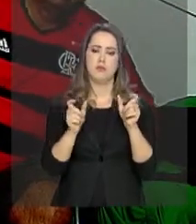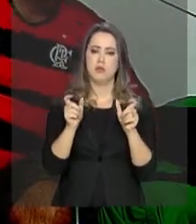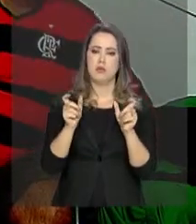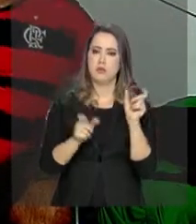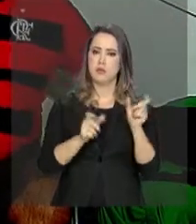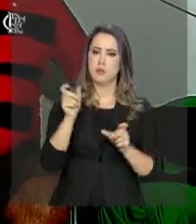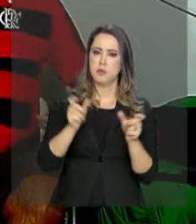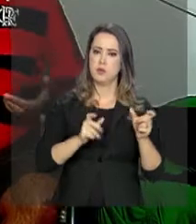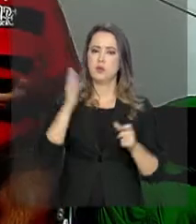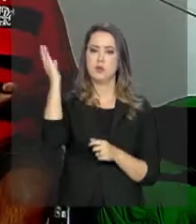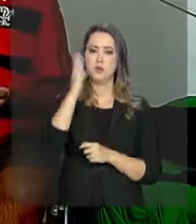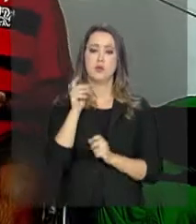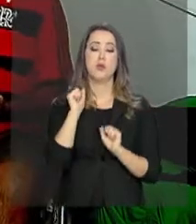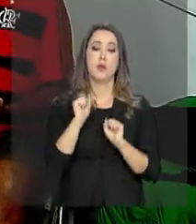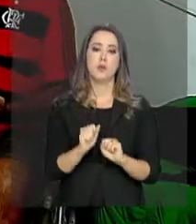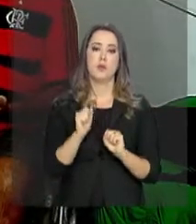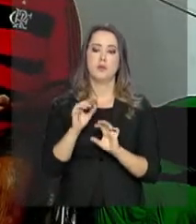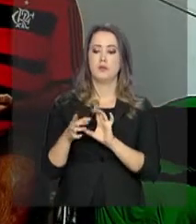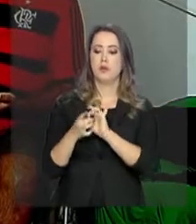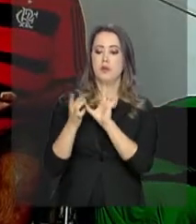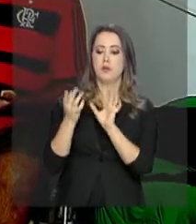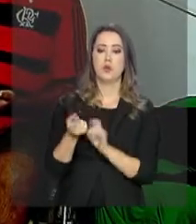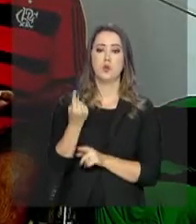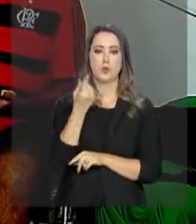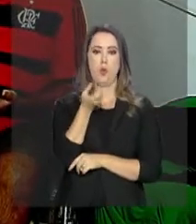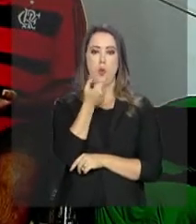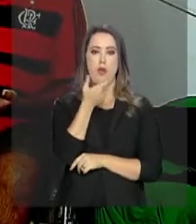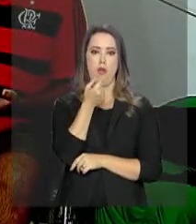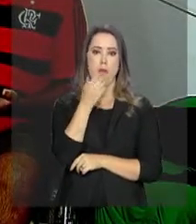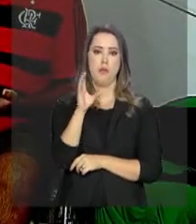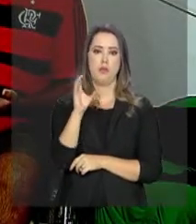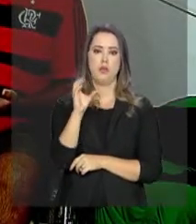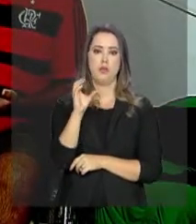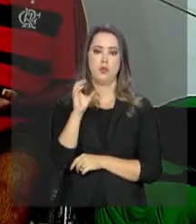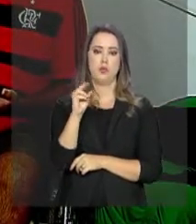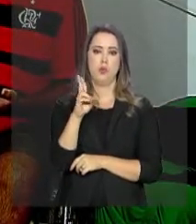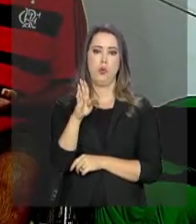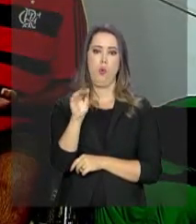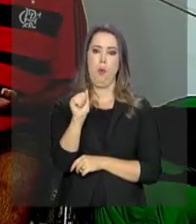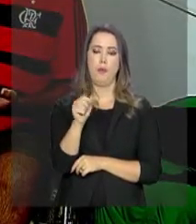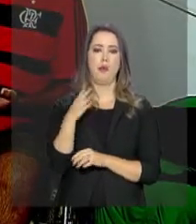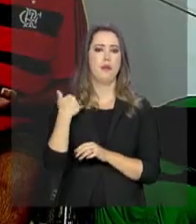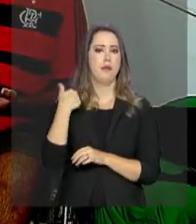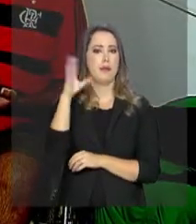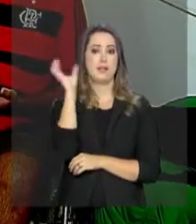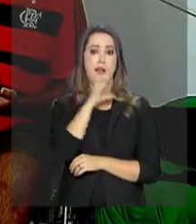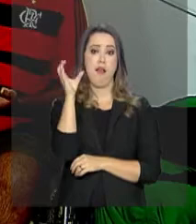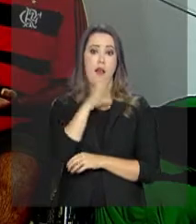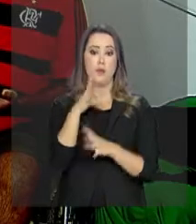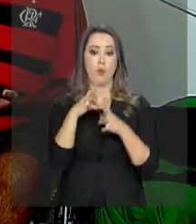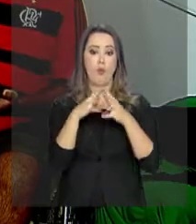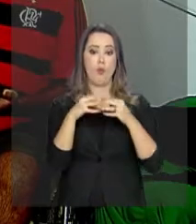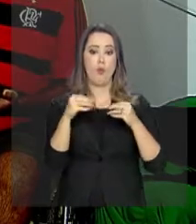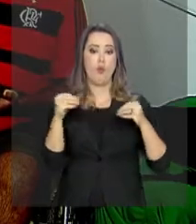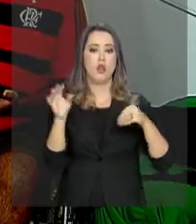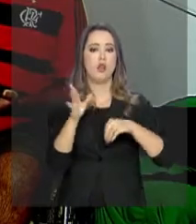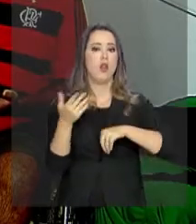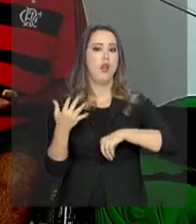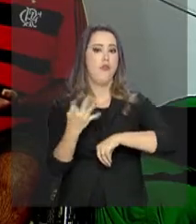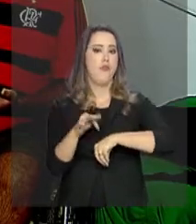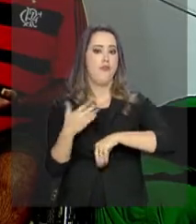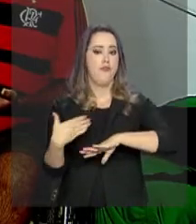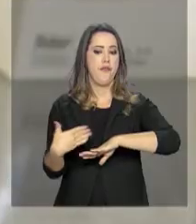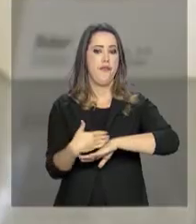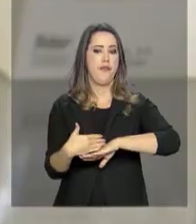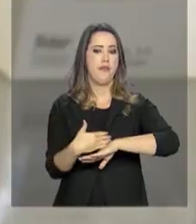a doença está na possível liberação de um medicamento cubano que acelera o processo de cicatrização dos ferimentos dos